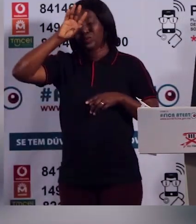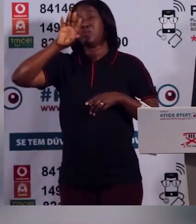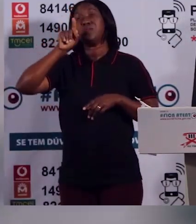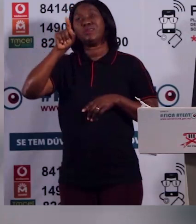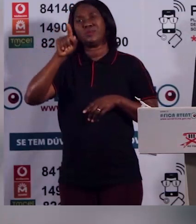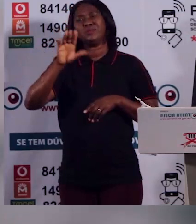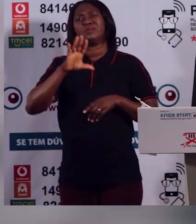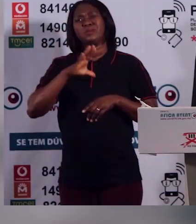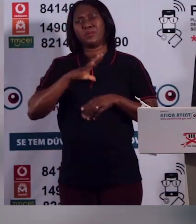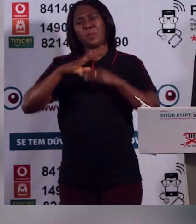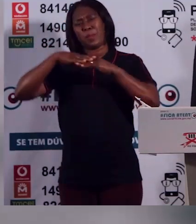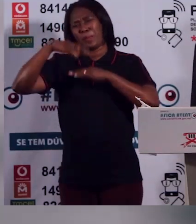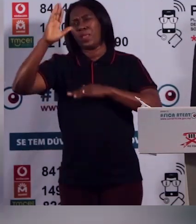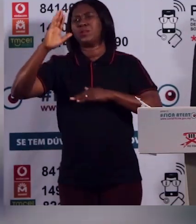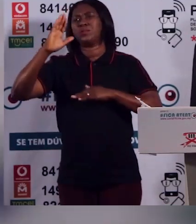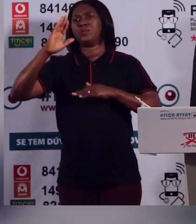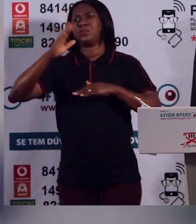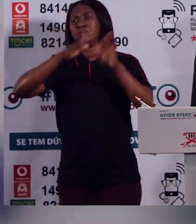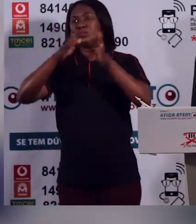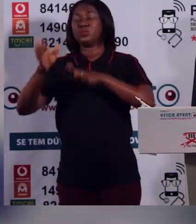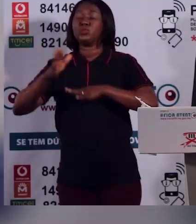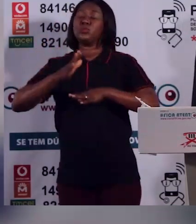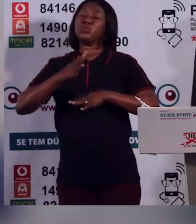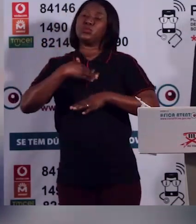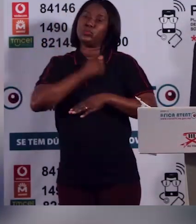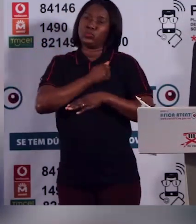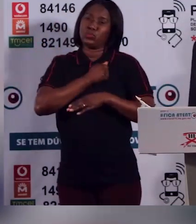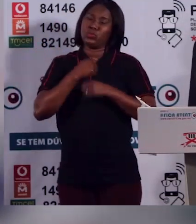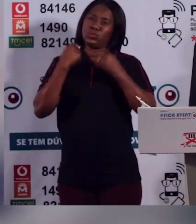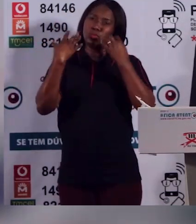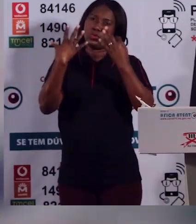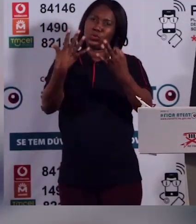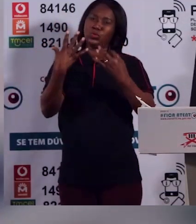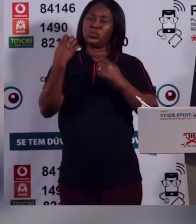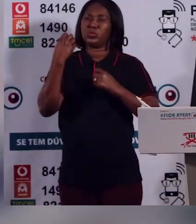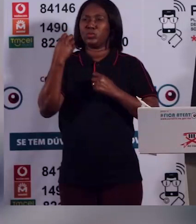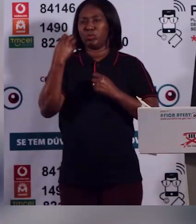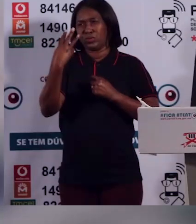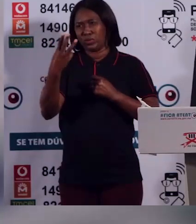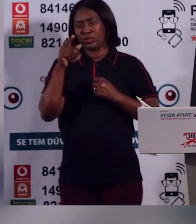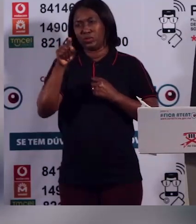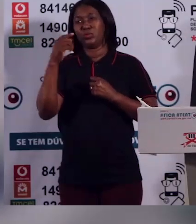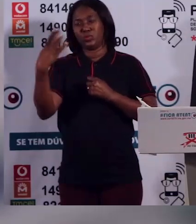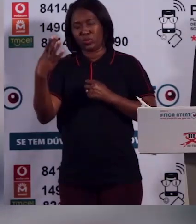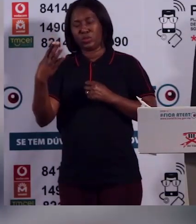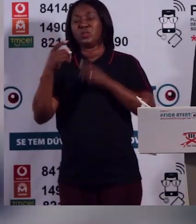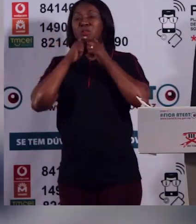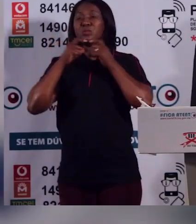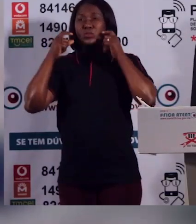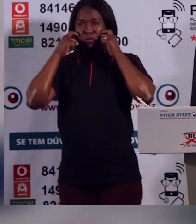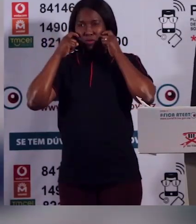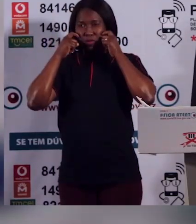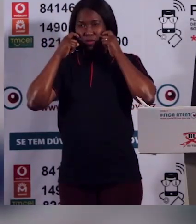que tem o maior número de óbitos por milhão de habitantes, 83,4, e Moçambique é, na região, o país